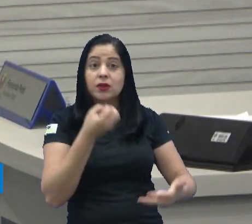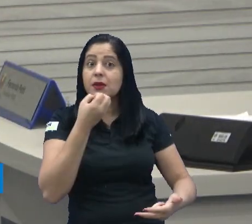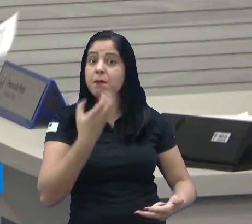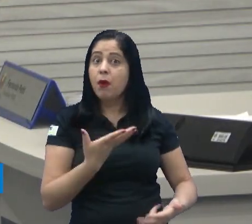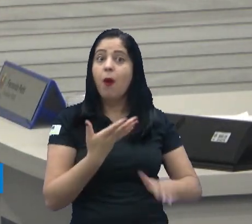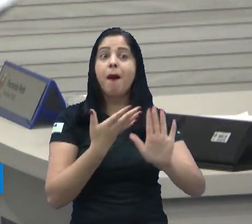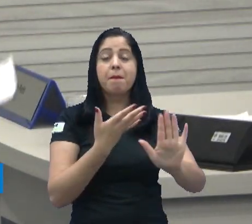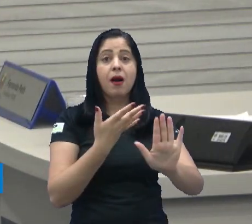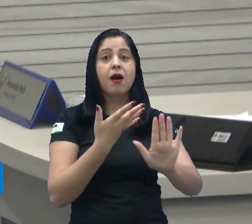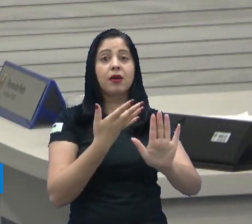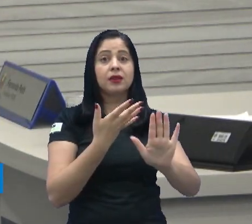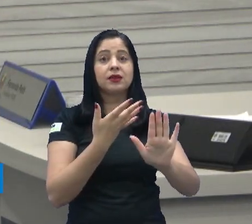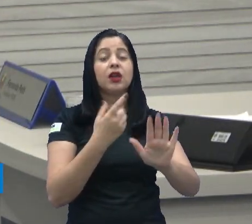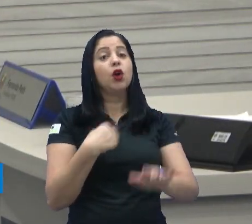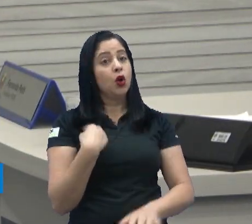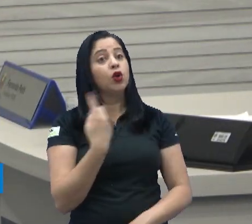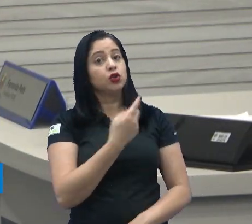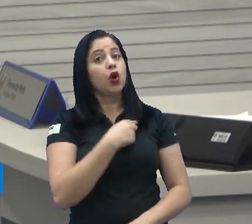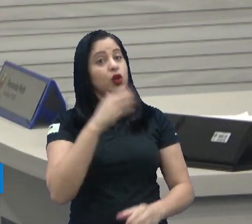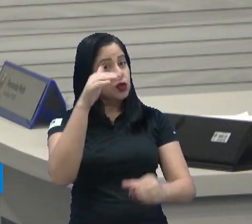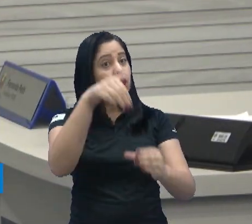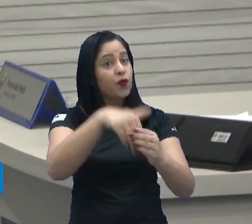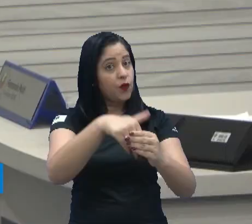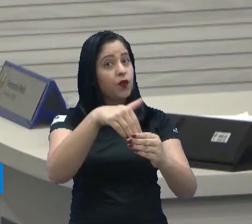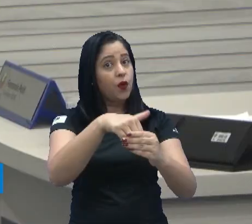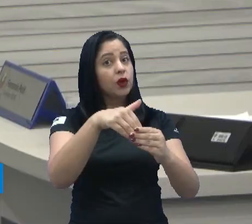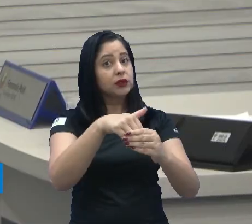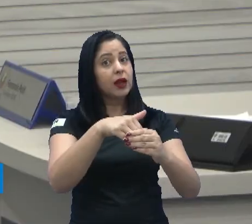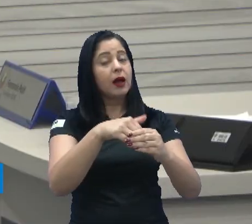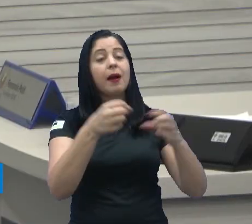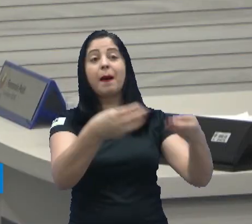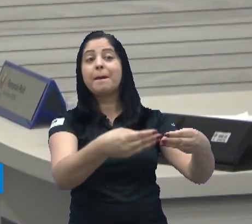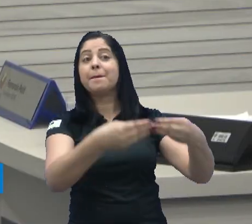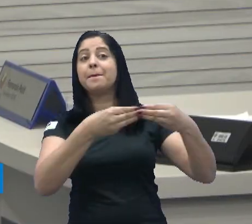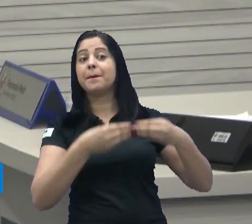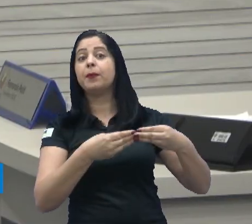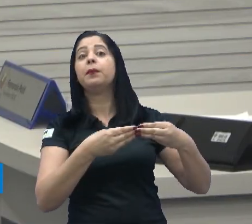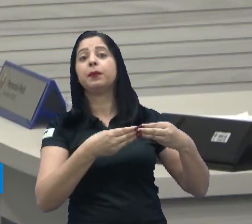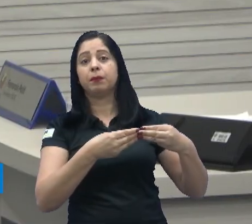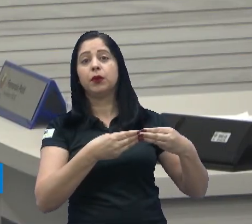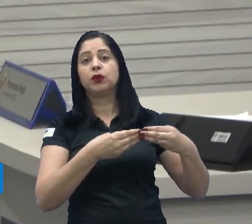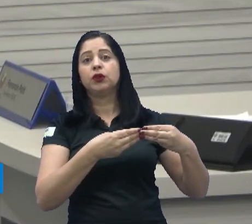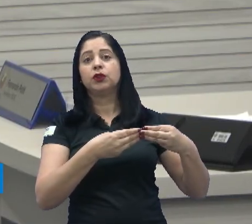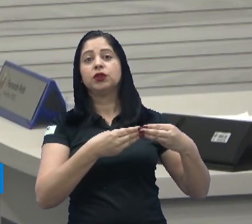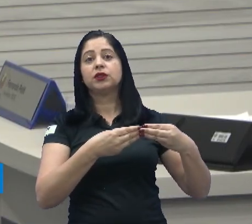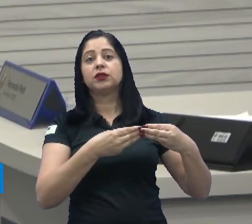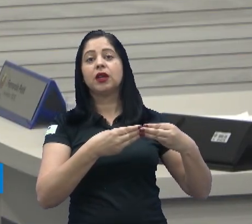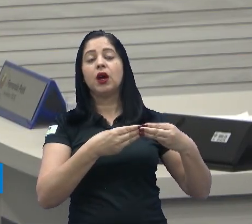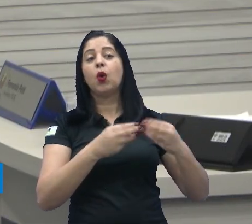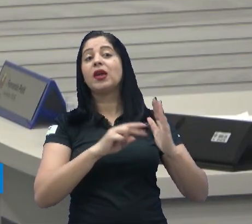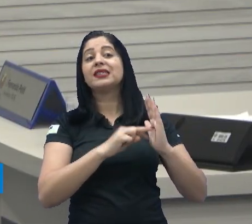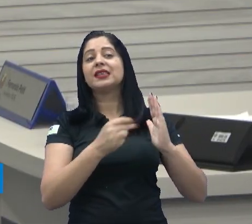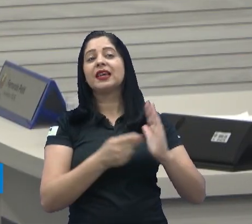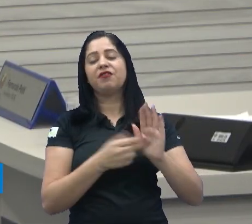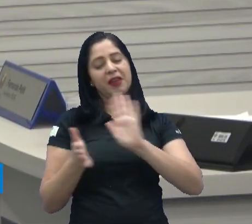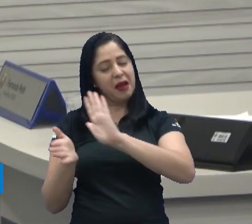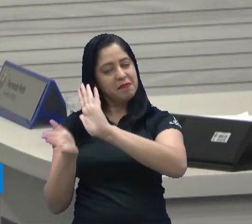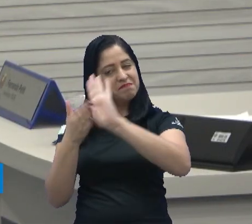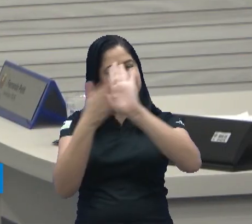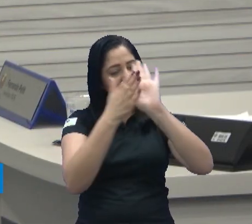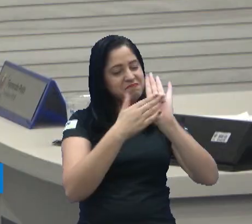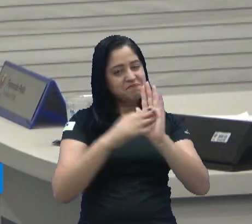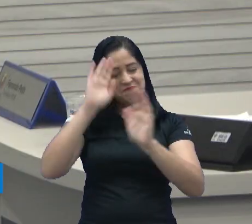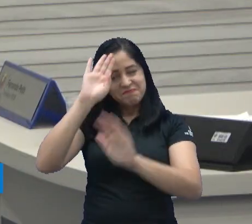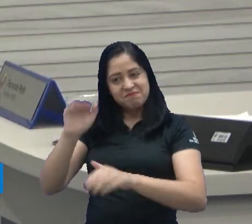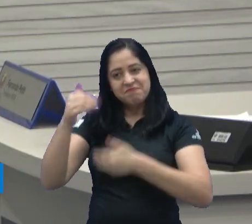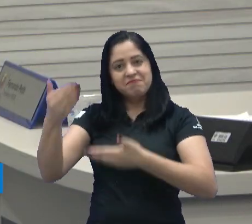dizer que nós votaremos juntos a moção que registra aí o louvor ao guarda civil Leonardo Rodrigues da